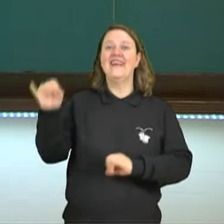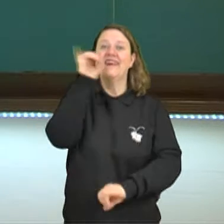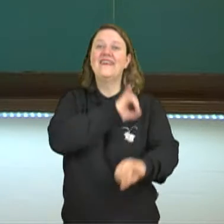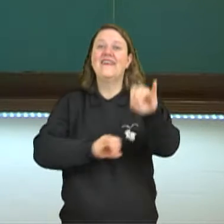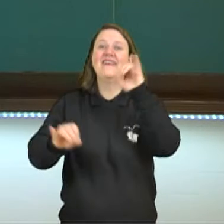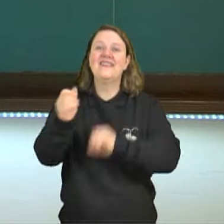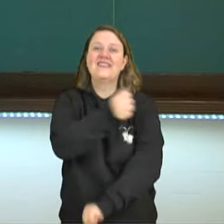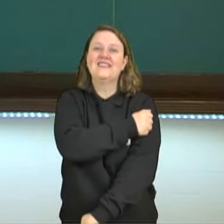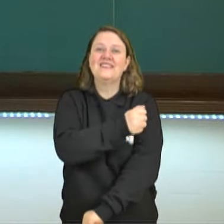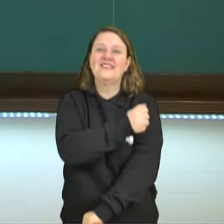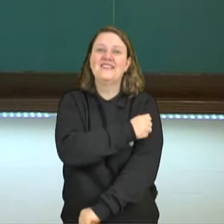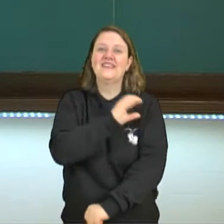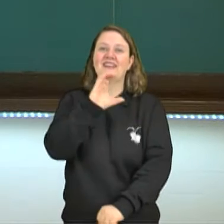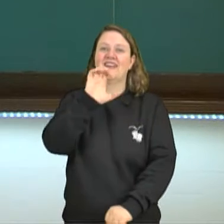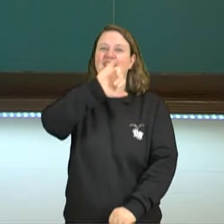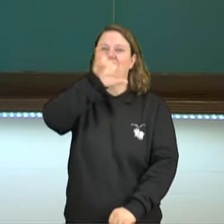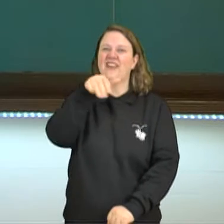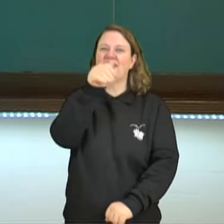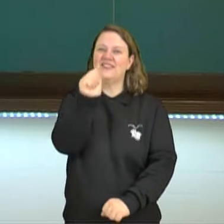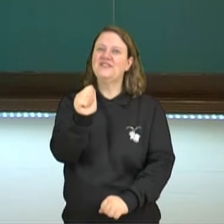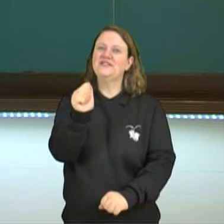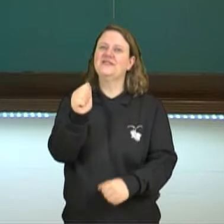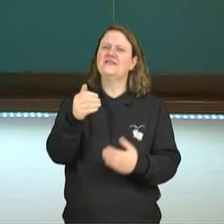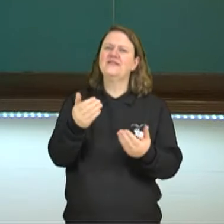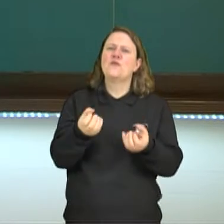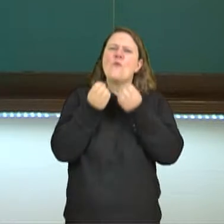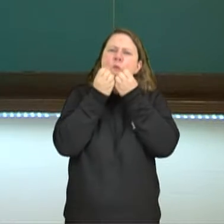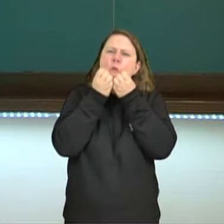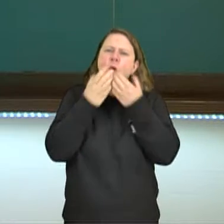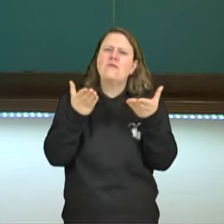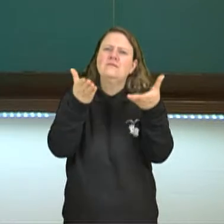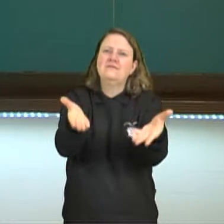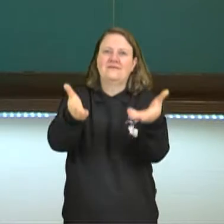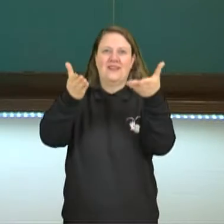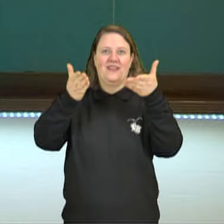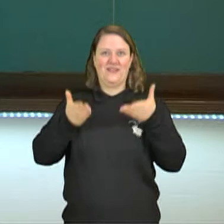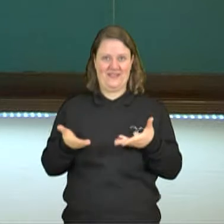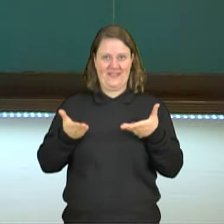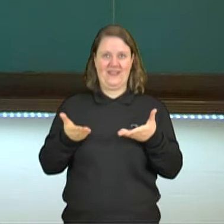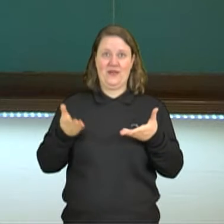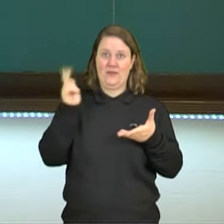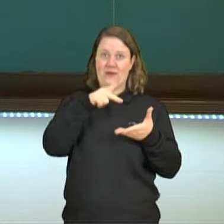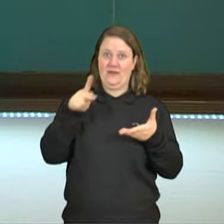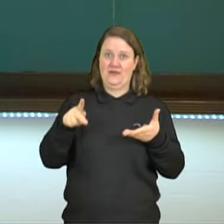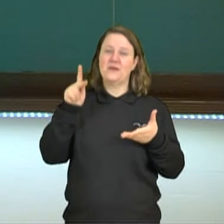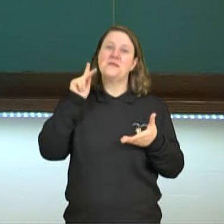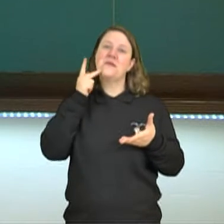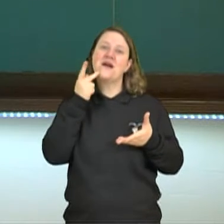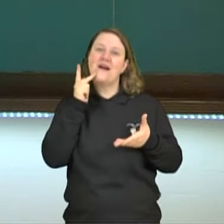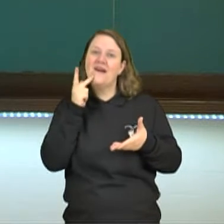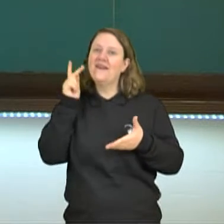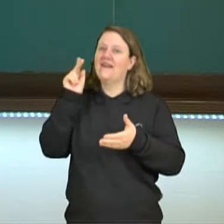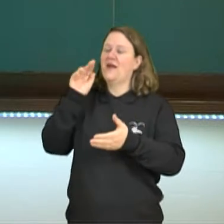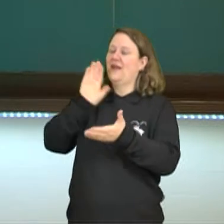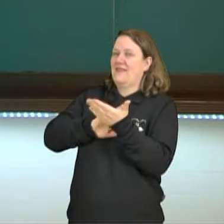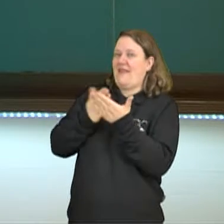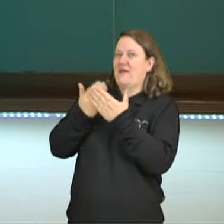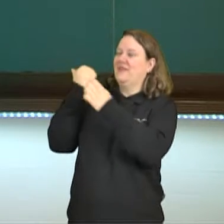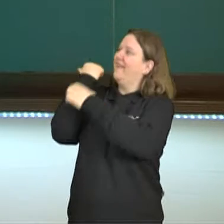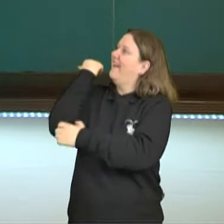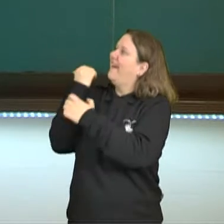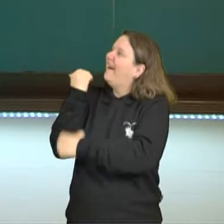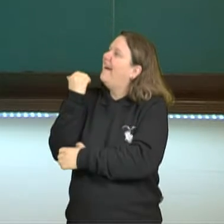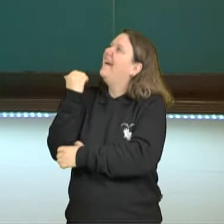Olá, estudantes da educação de jovens e adultos. Sejam todos bem-vindos, eu, professor Paulo Brito, Cláudia, nossa